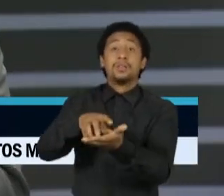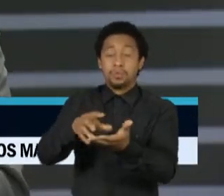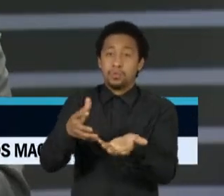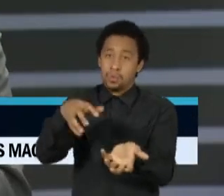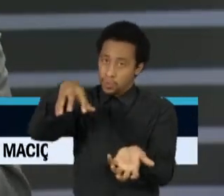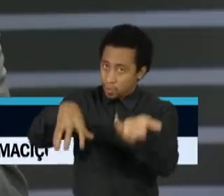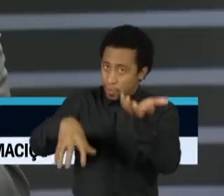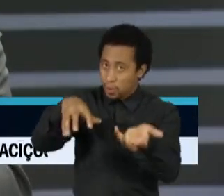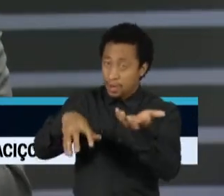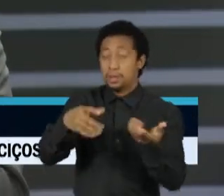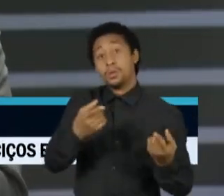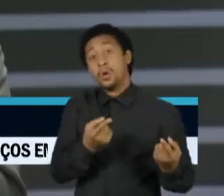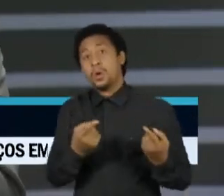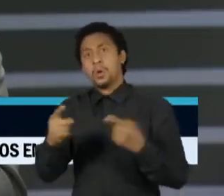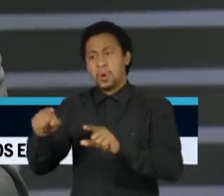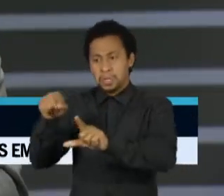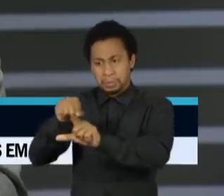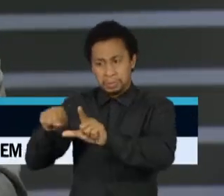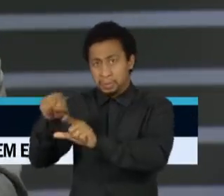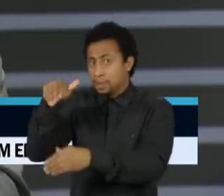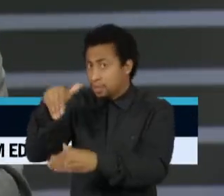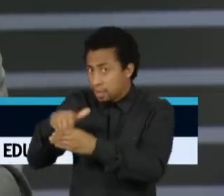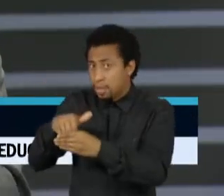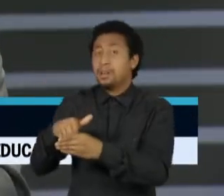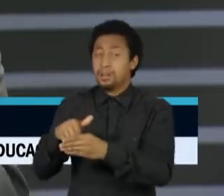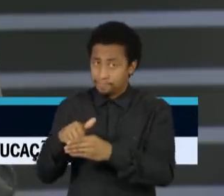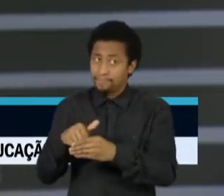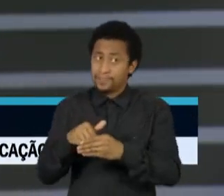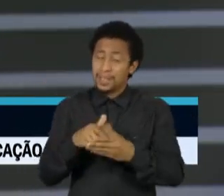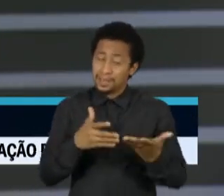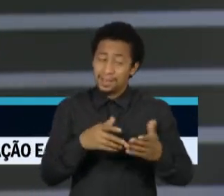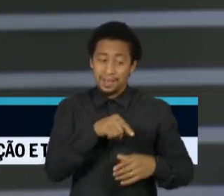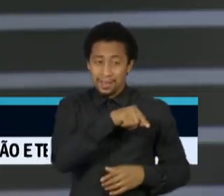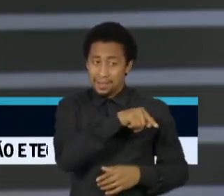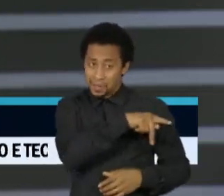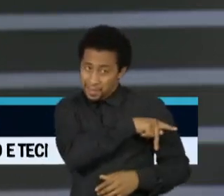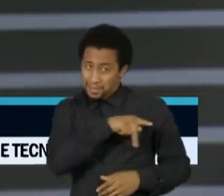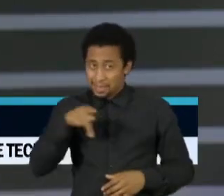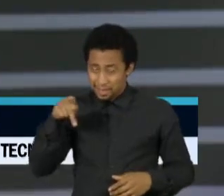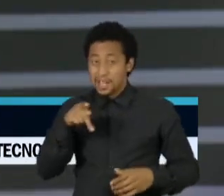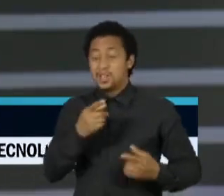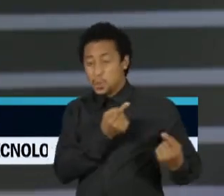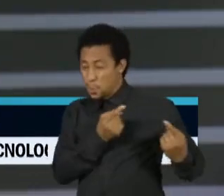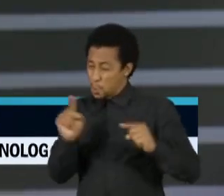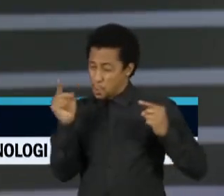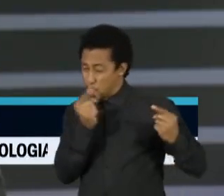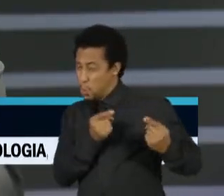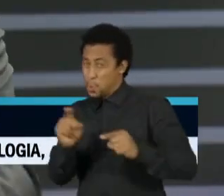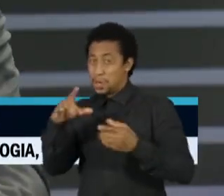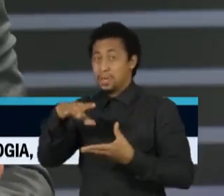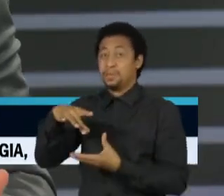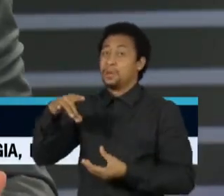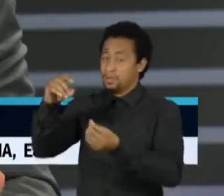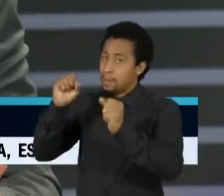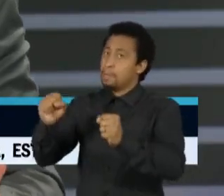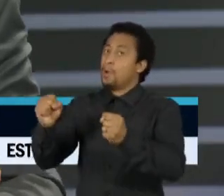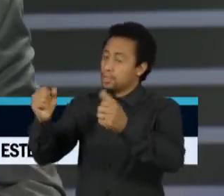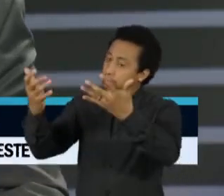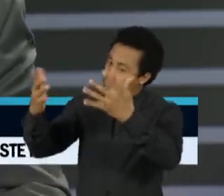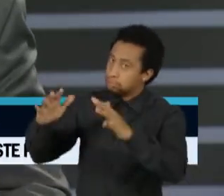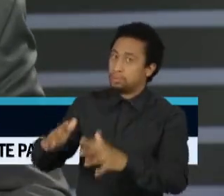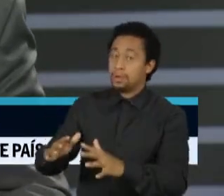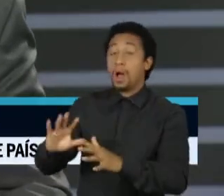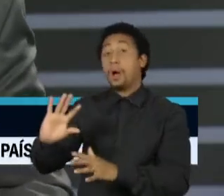Atacando as urnas eletrônicas e atacando as cortes que vão tanto garantir a estabilidade democrática durante o pleito, quanto que vai garantir